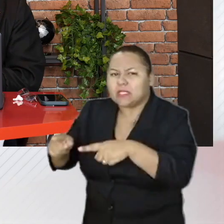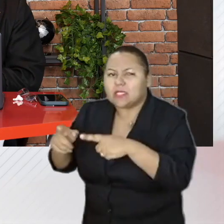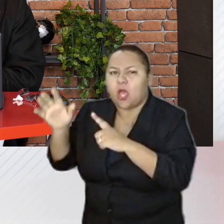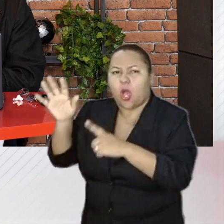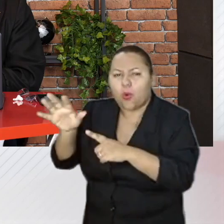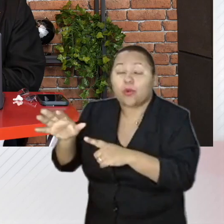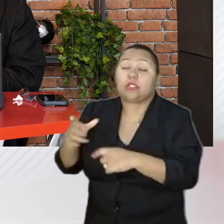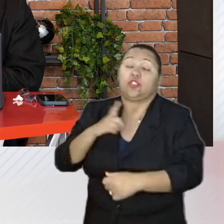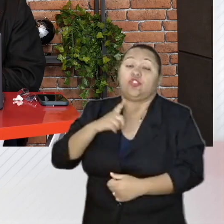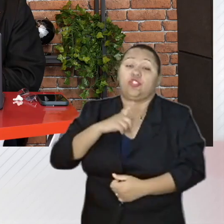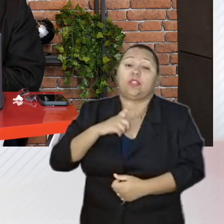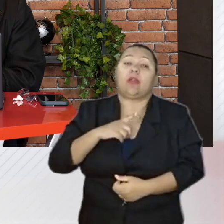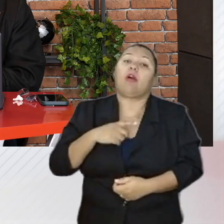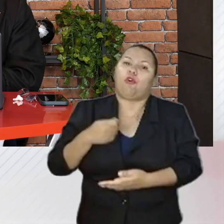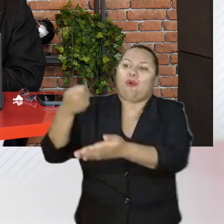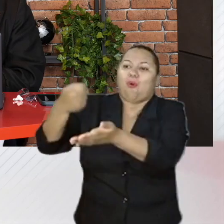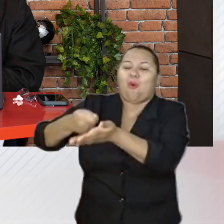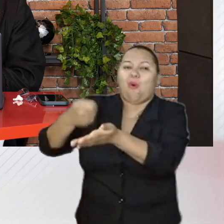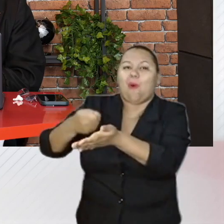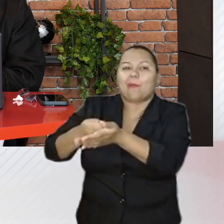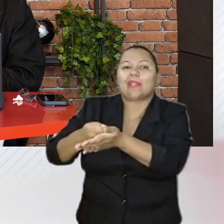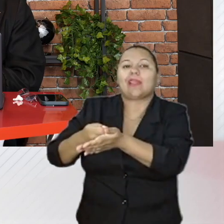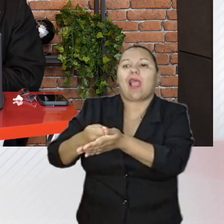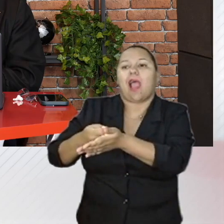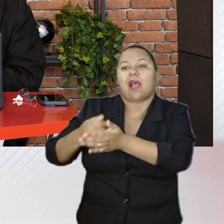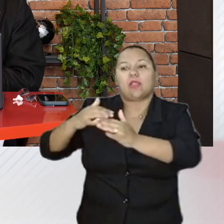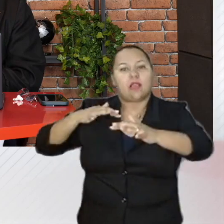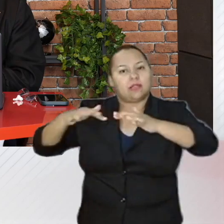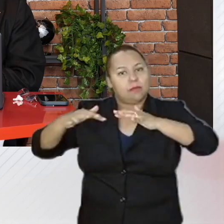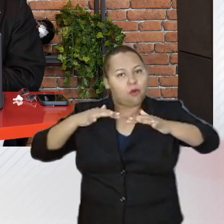foram obrigados a se mexer em relação a isso.